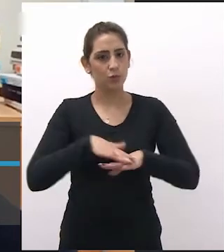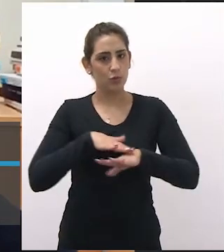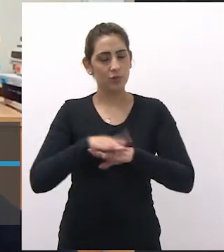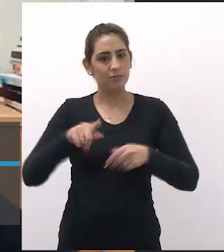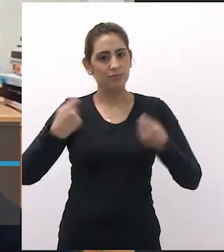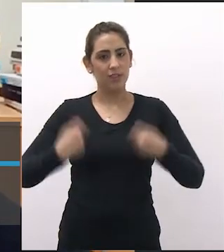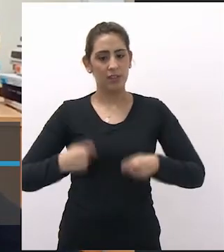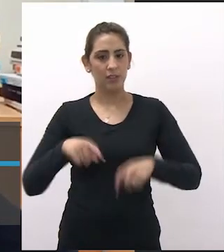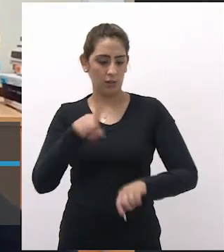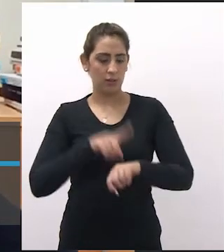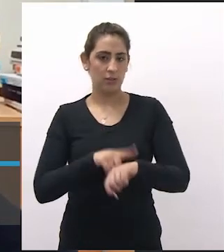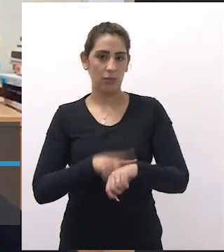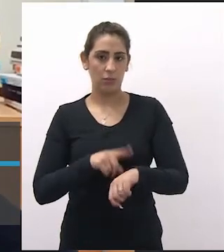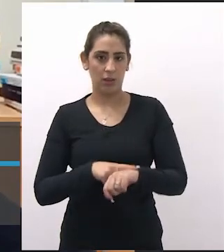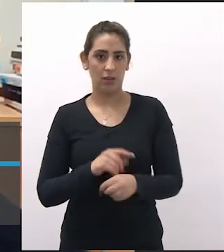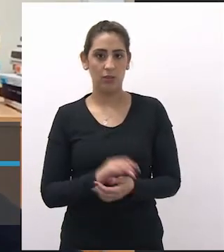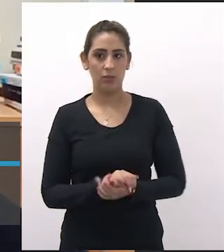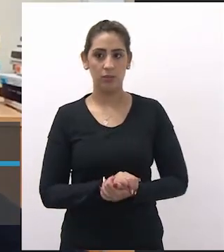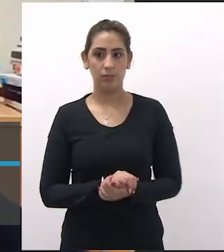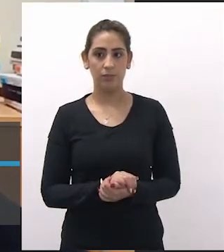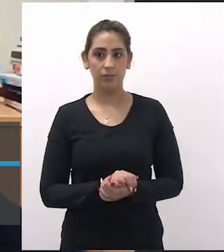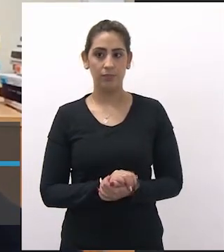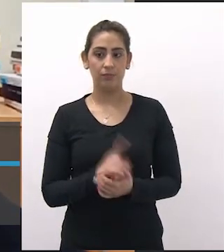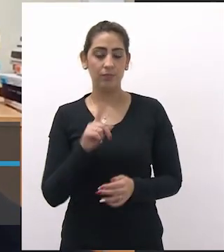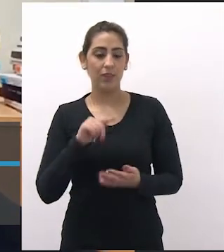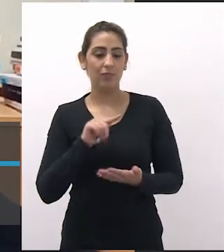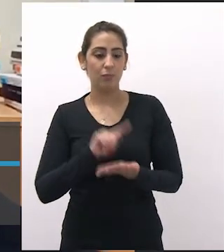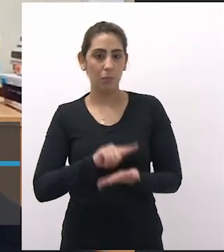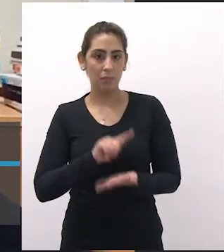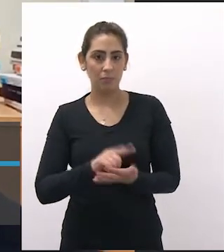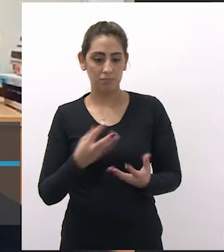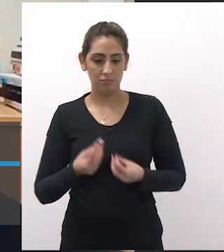necessário nesse momento, que é o papel